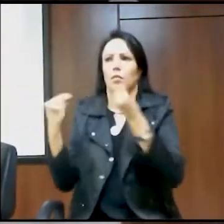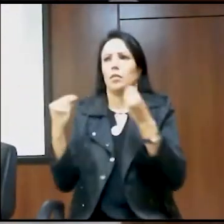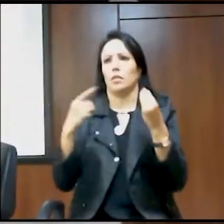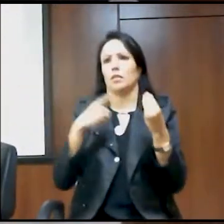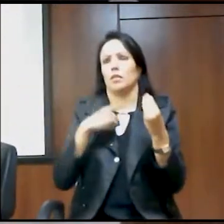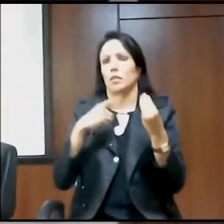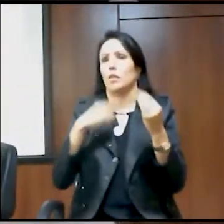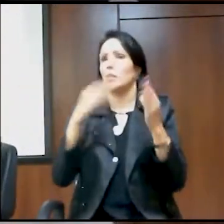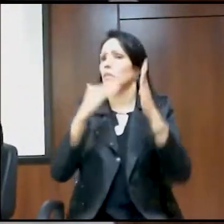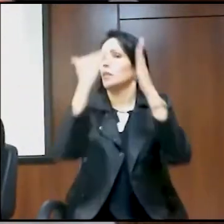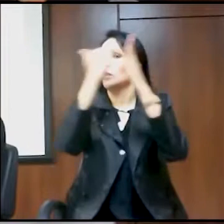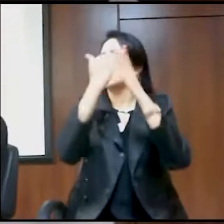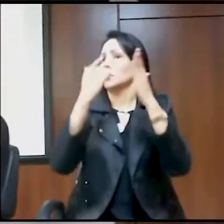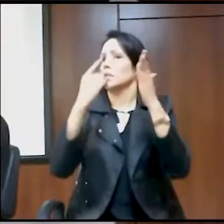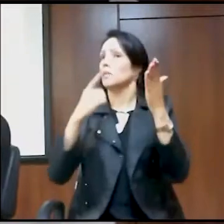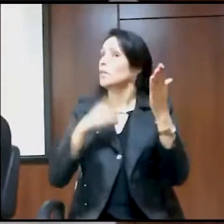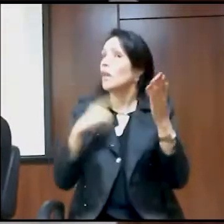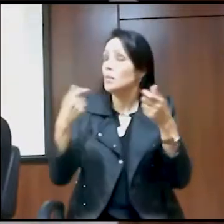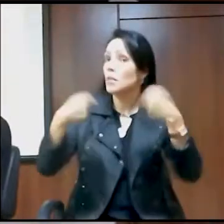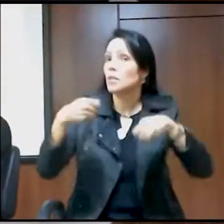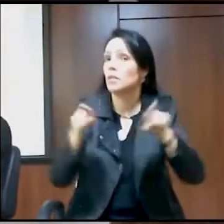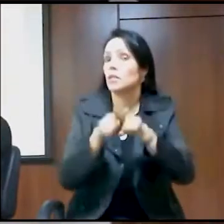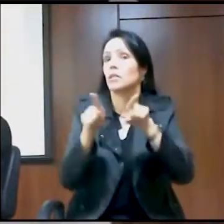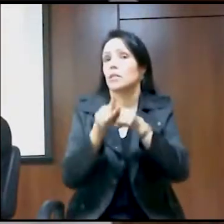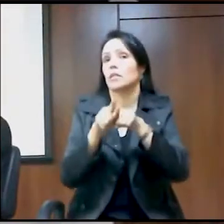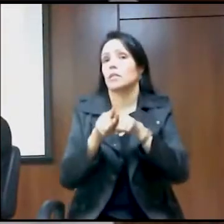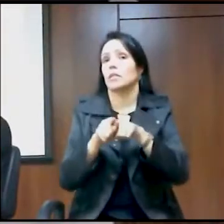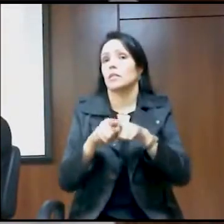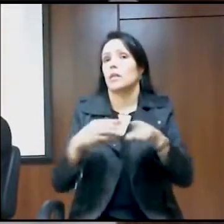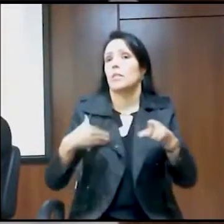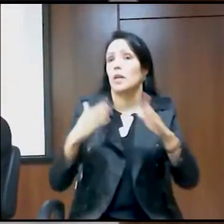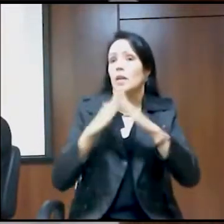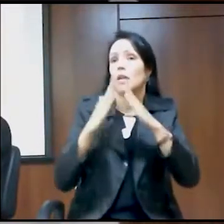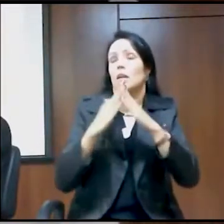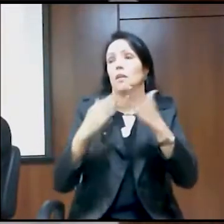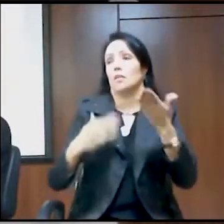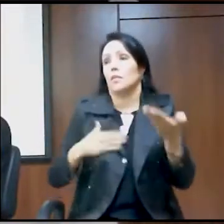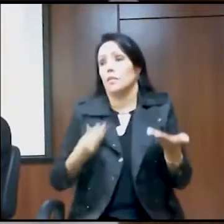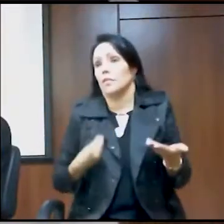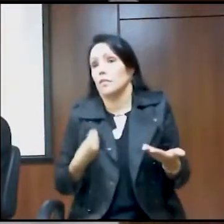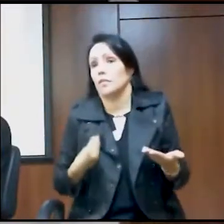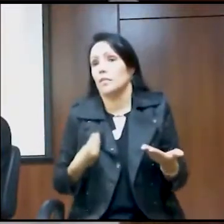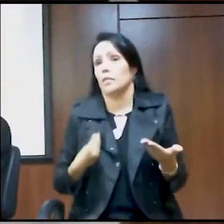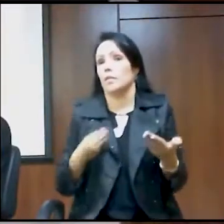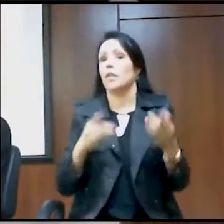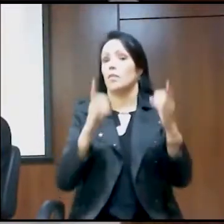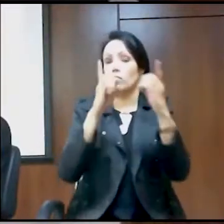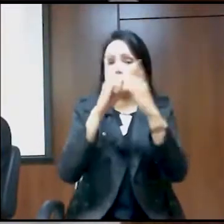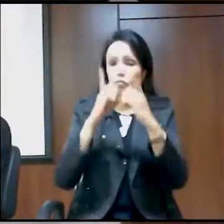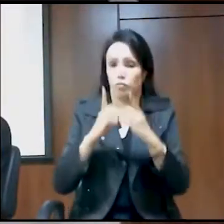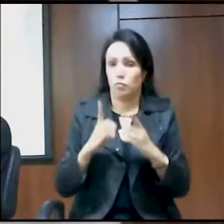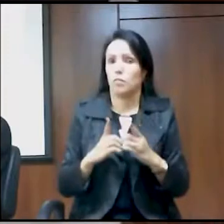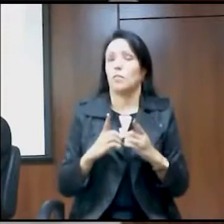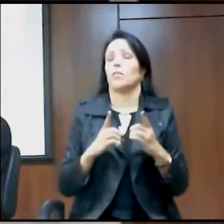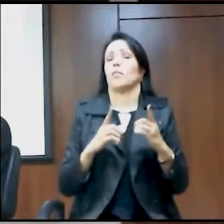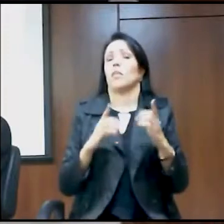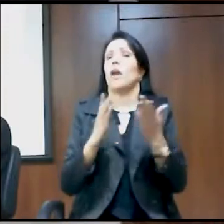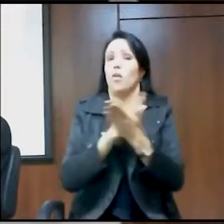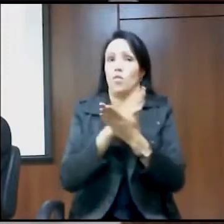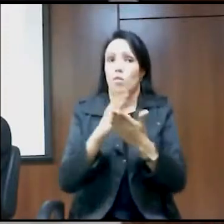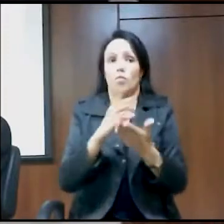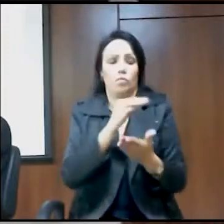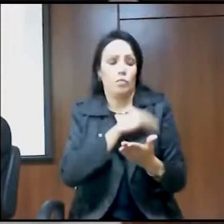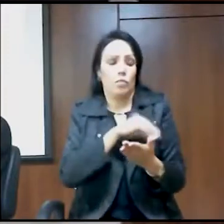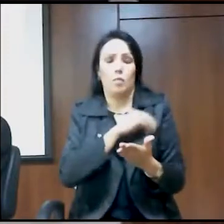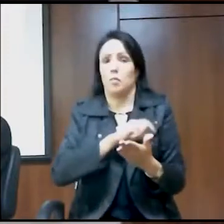rendas mais acima também. A gente viu como é que o programa Minha Casa Minha Vida atendeu nessa lógica também as famílias que tinham a renda mais